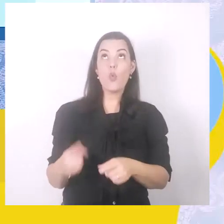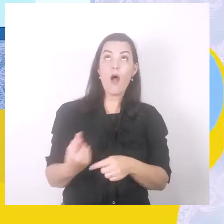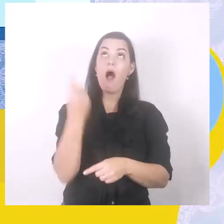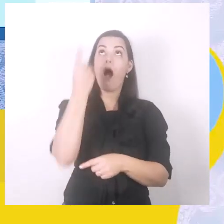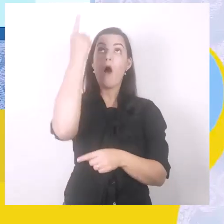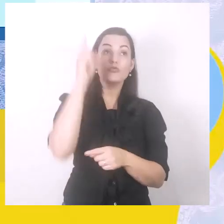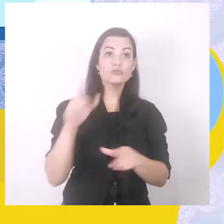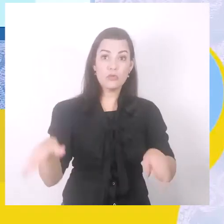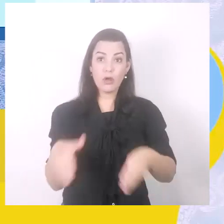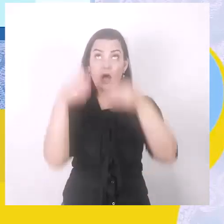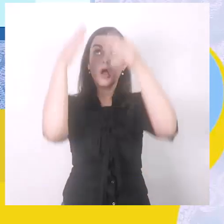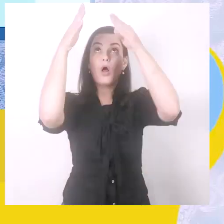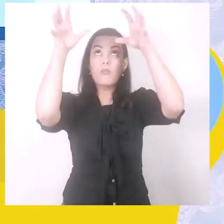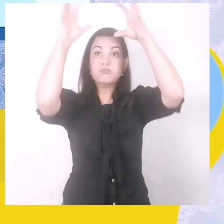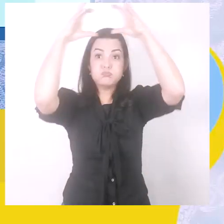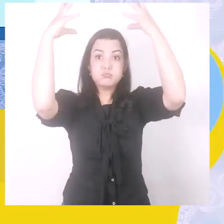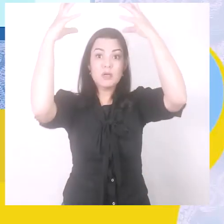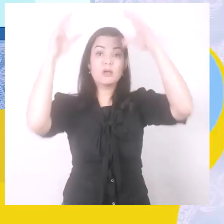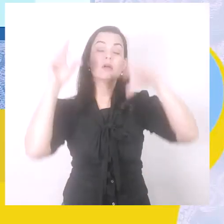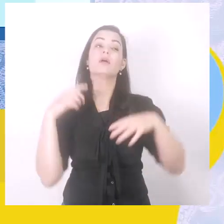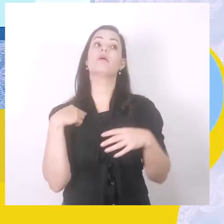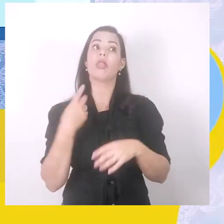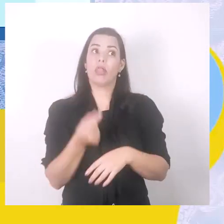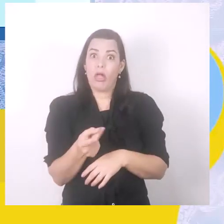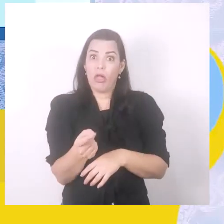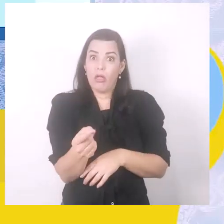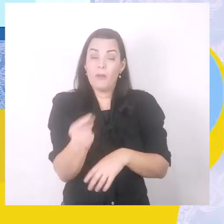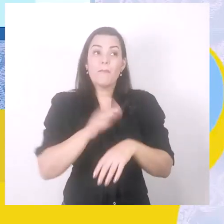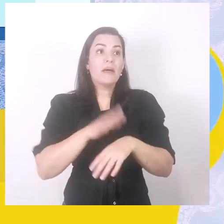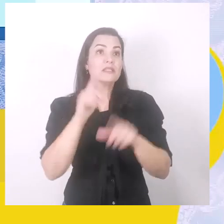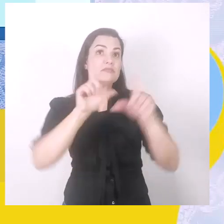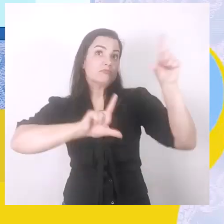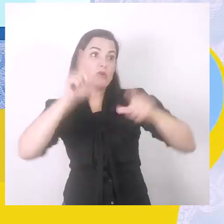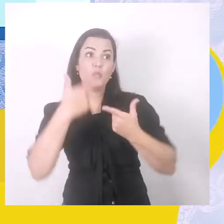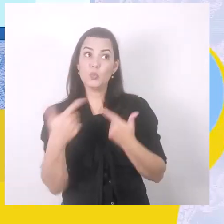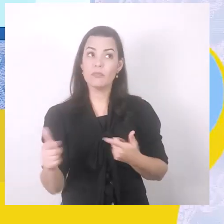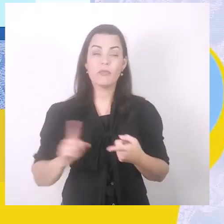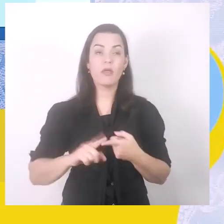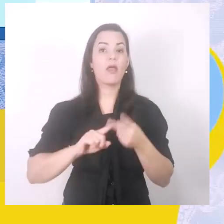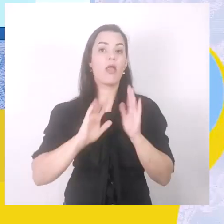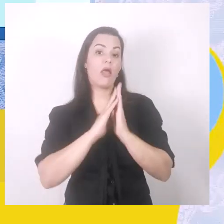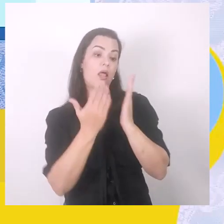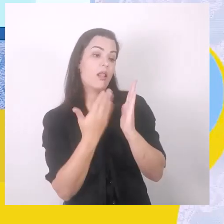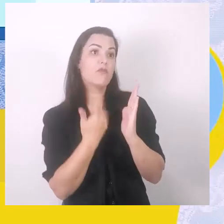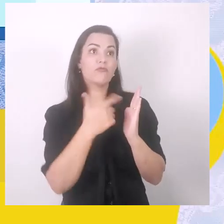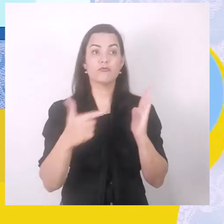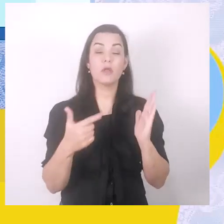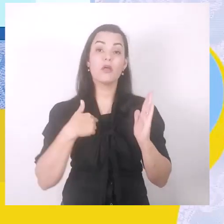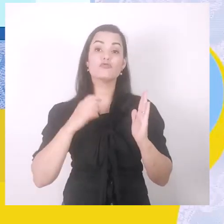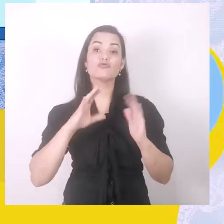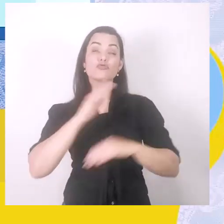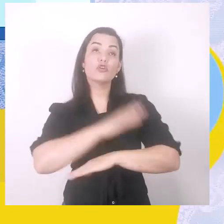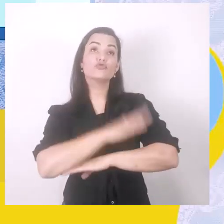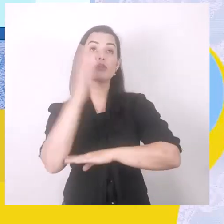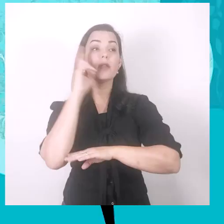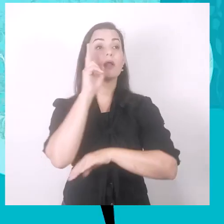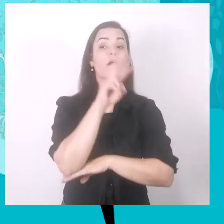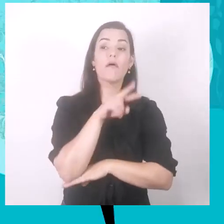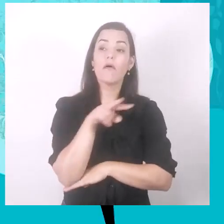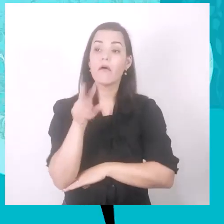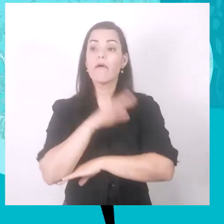muito mais tempo e eu não tinha televisão, não tinha livro. A única coisa que eu podia fazer era olhar pela janela. E a torre era tão alta que eu só via o